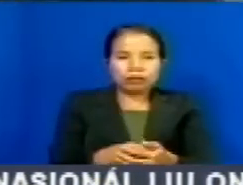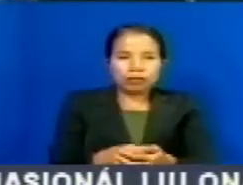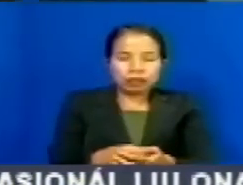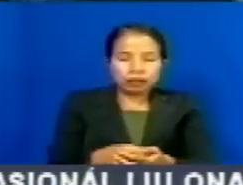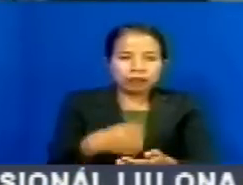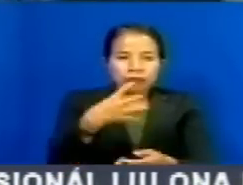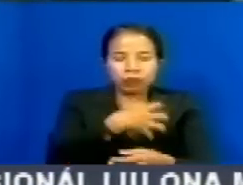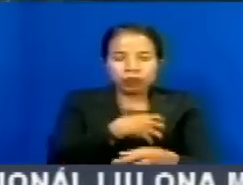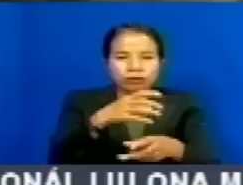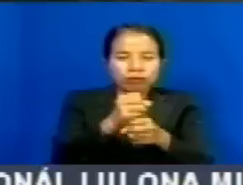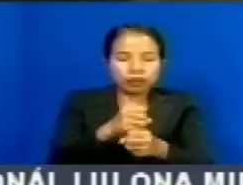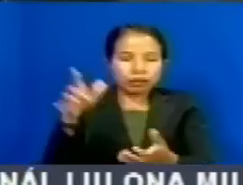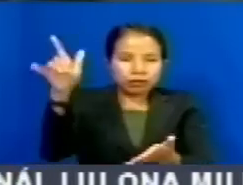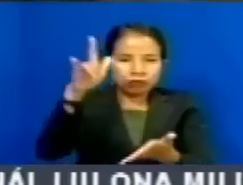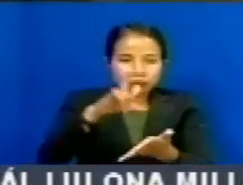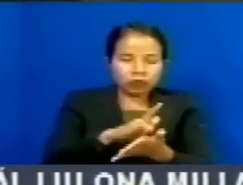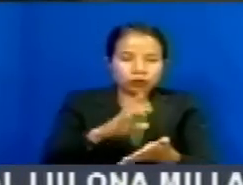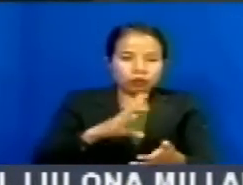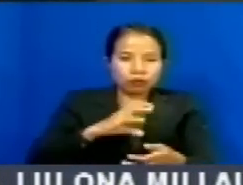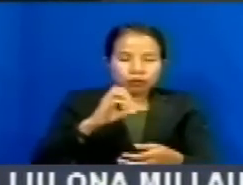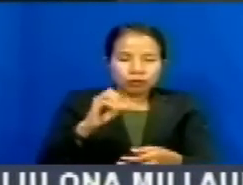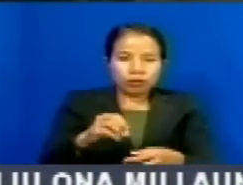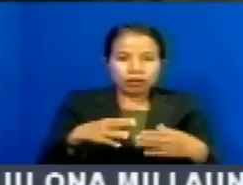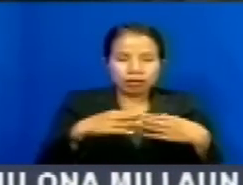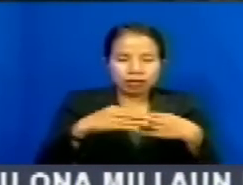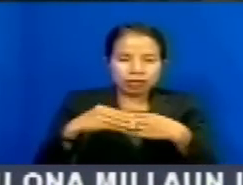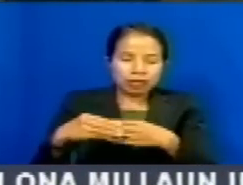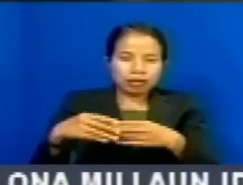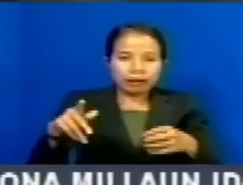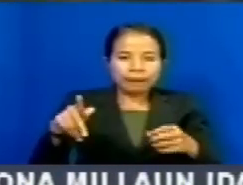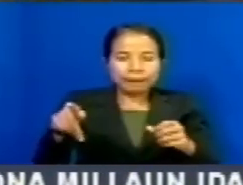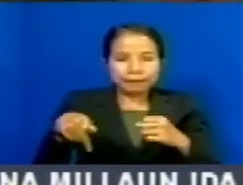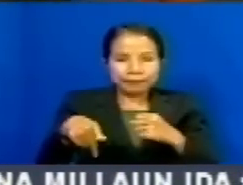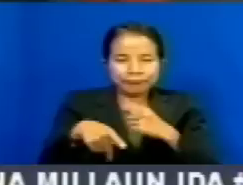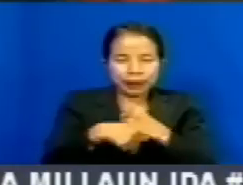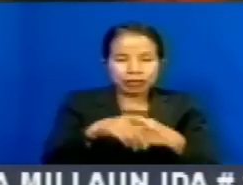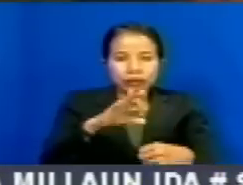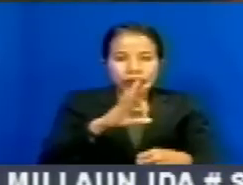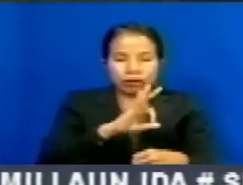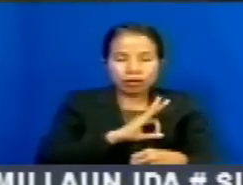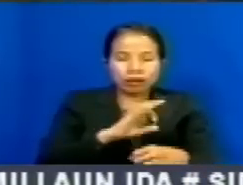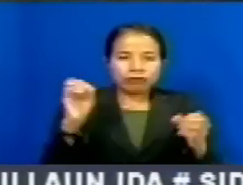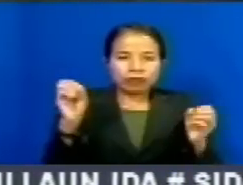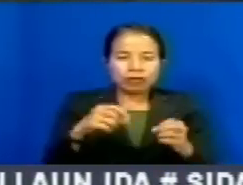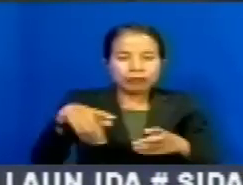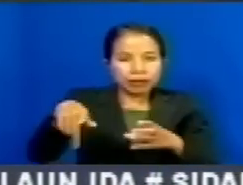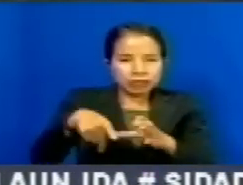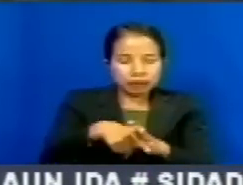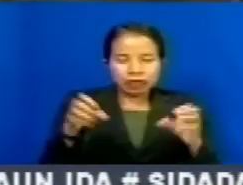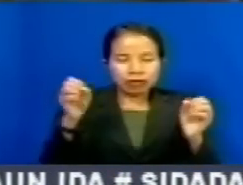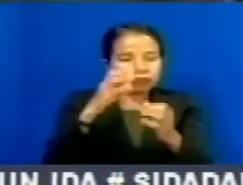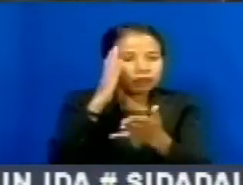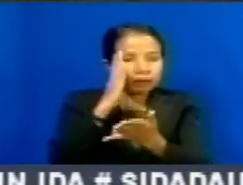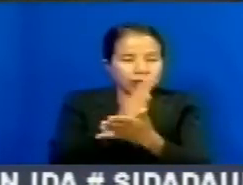internacional Nicolau Lobato. Líder partido Kunto ne afirma nine presença iha aeroporto Laos atuhalo intervenção